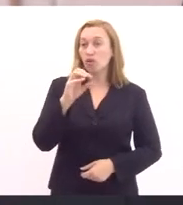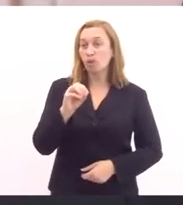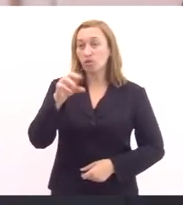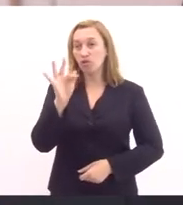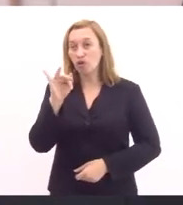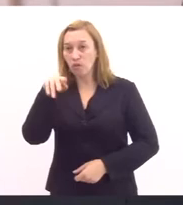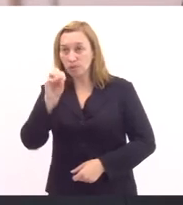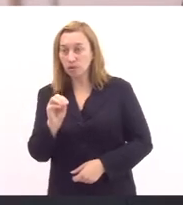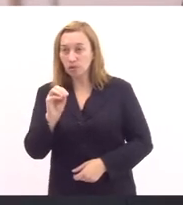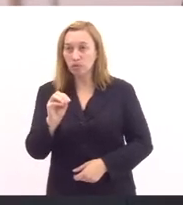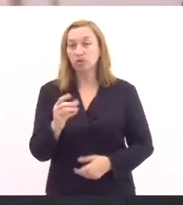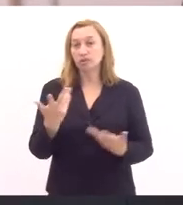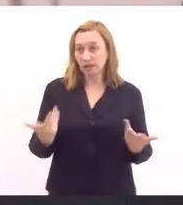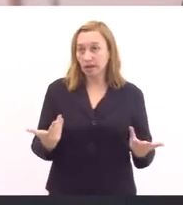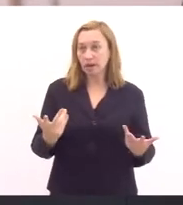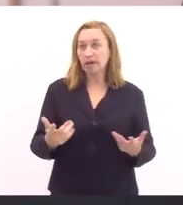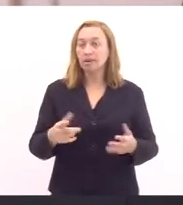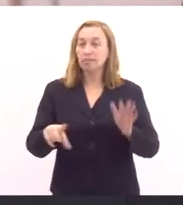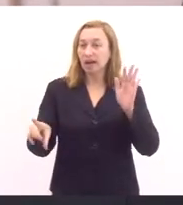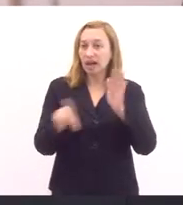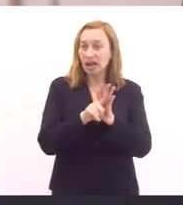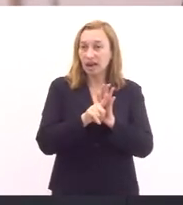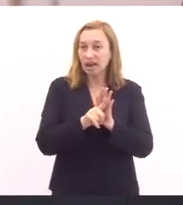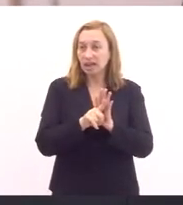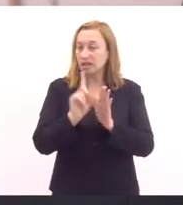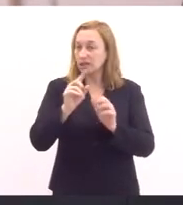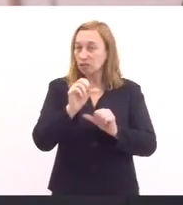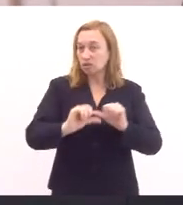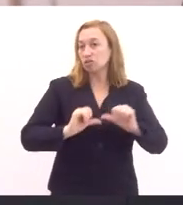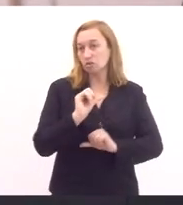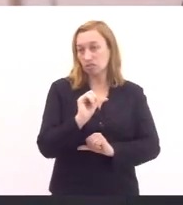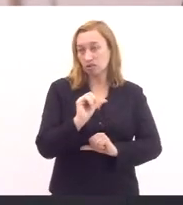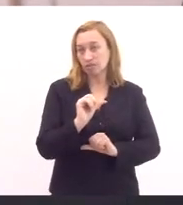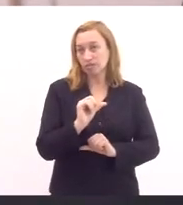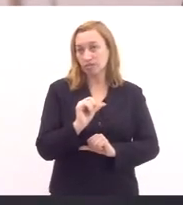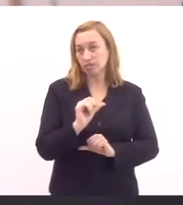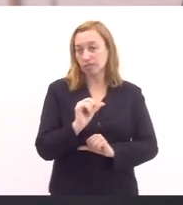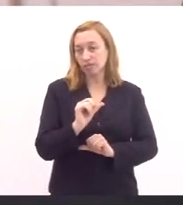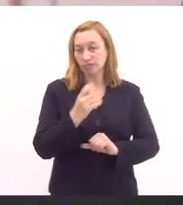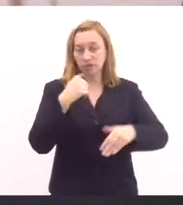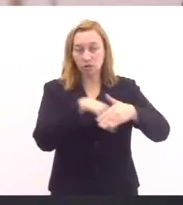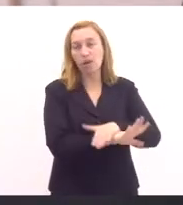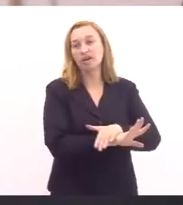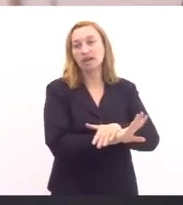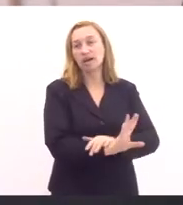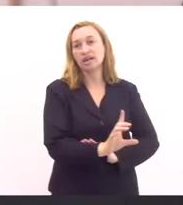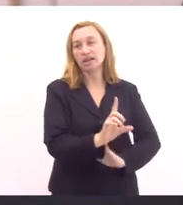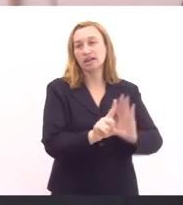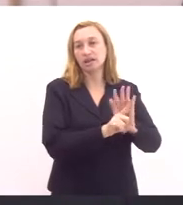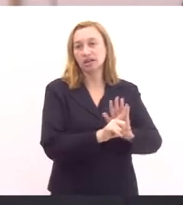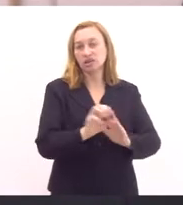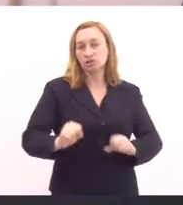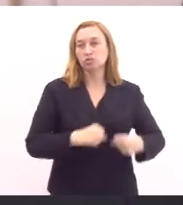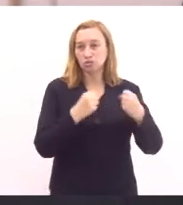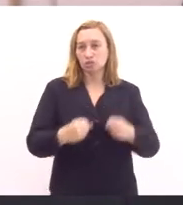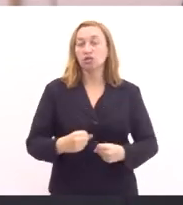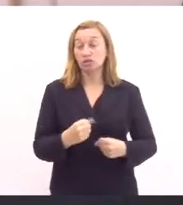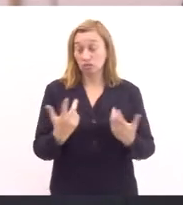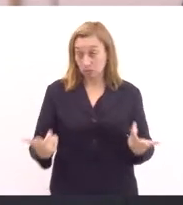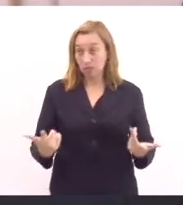poluidores brasileiros não se converterem alimento de cupim na gaveta dos burocratas e dos Poderosos de Plantão